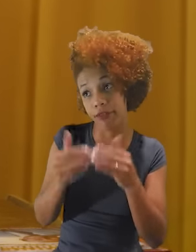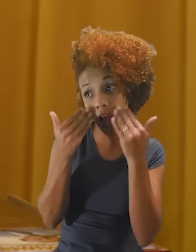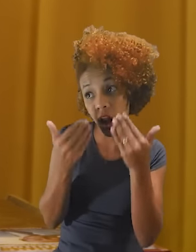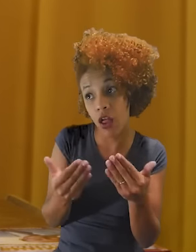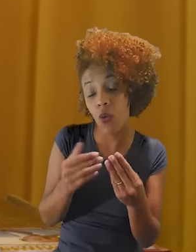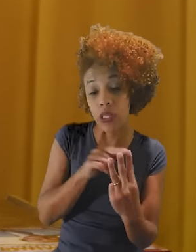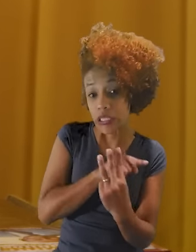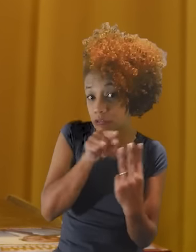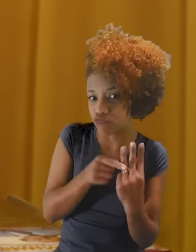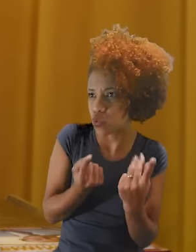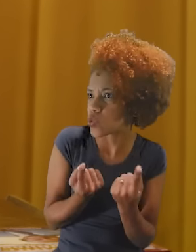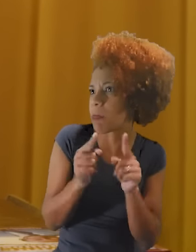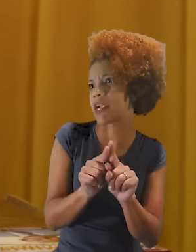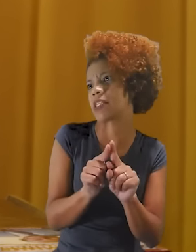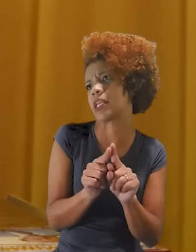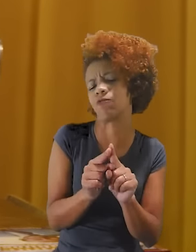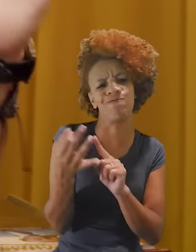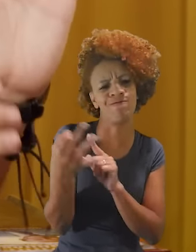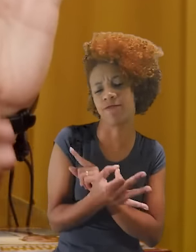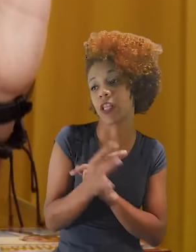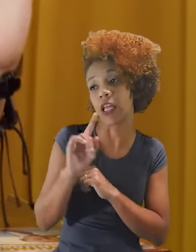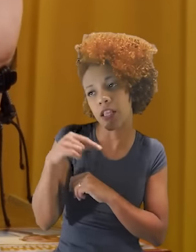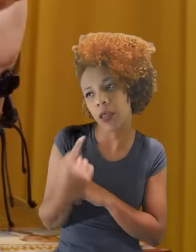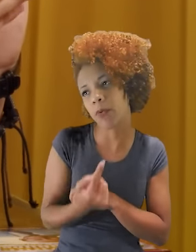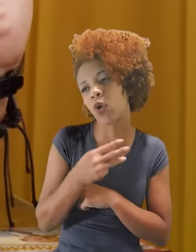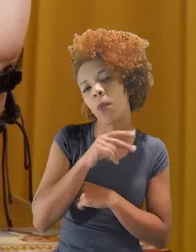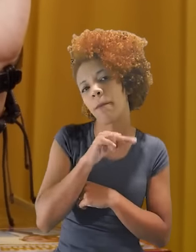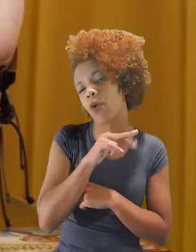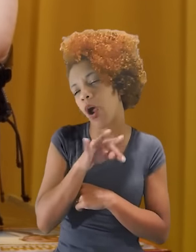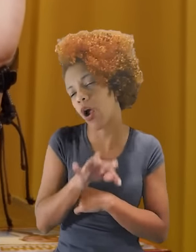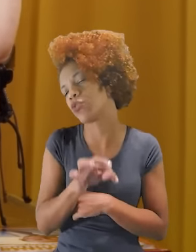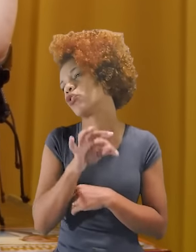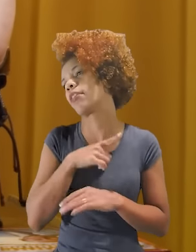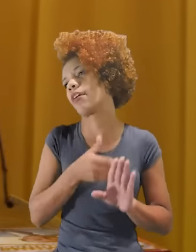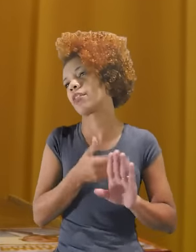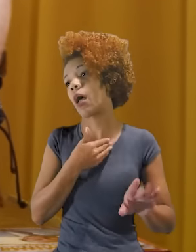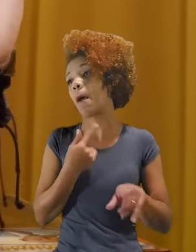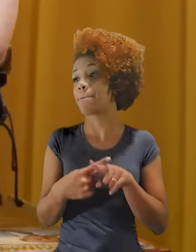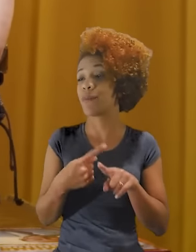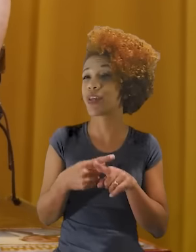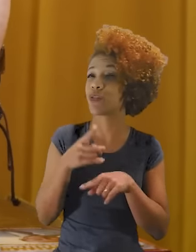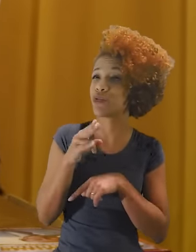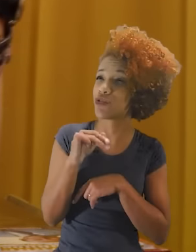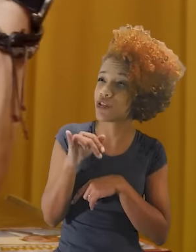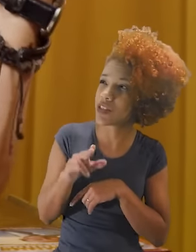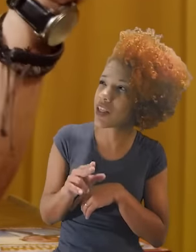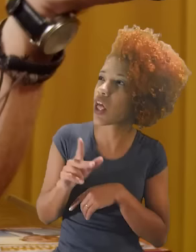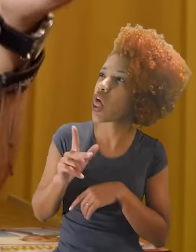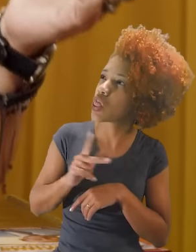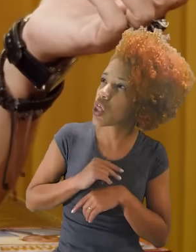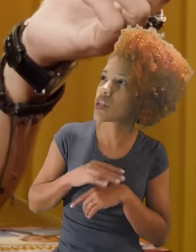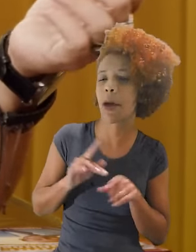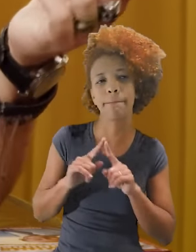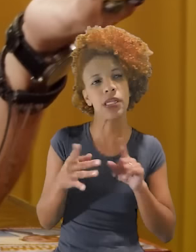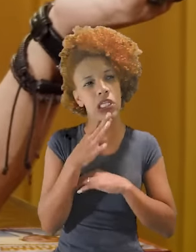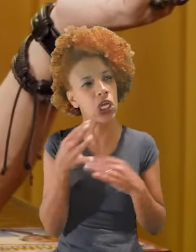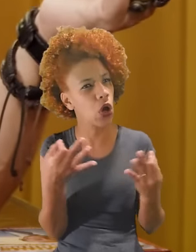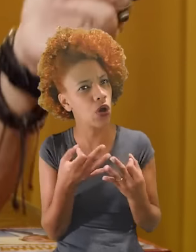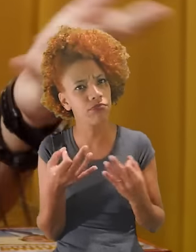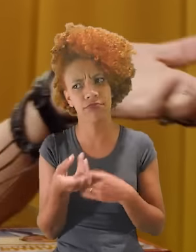quando acertou a tríade, a coisa funcionou. Então, mesmo depois, o Bob Arix teve uma época que ele saiu, se afastou, porque o Disney... Todo mundo fala, pô, mas você gosta tanto do cara, o